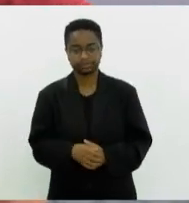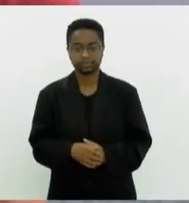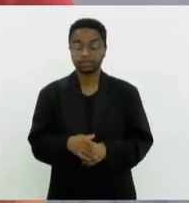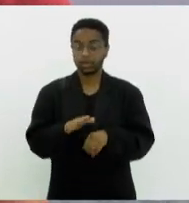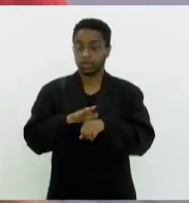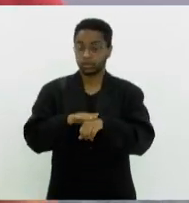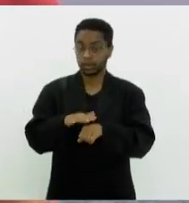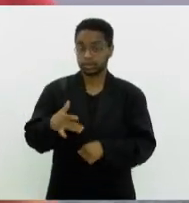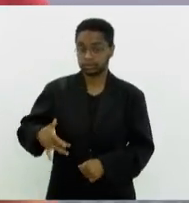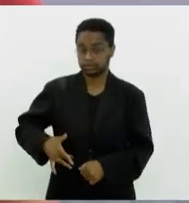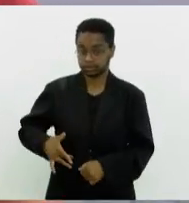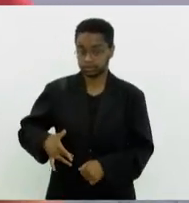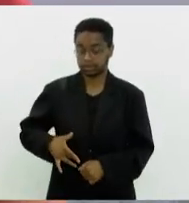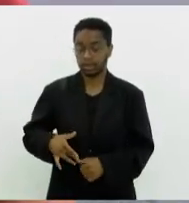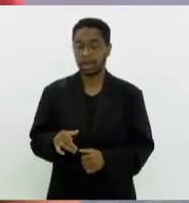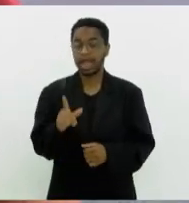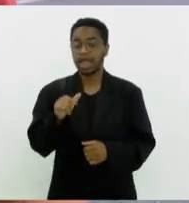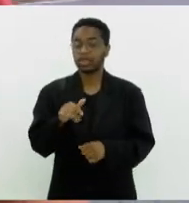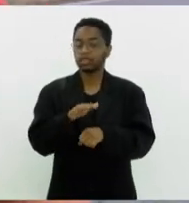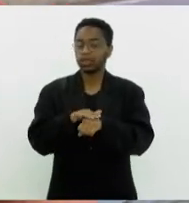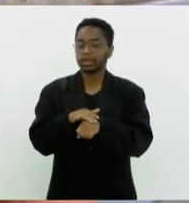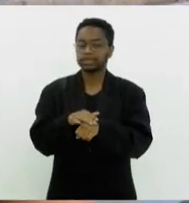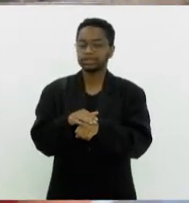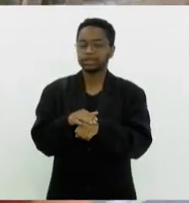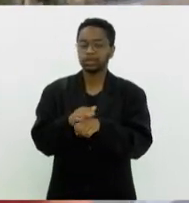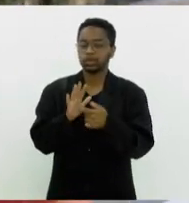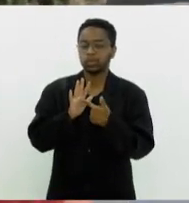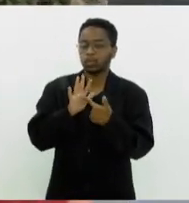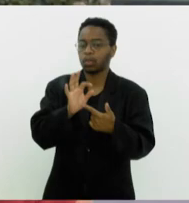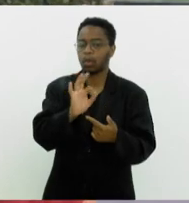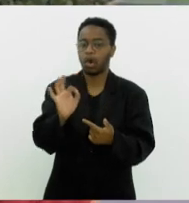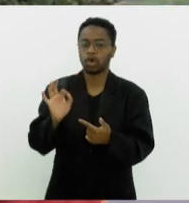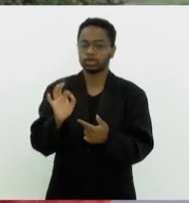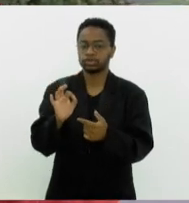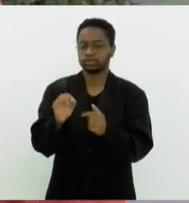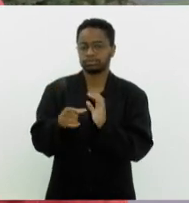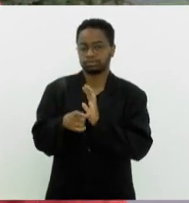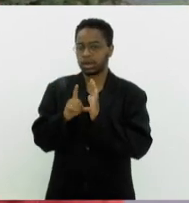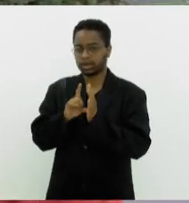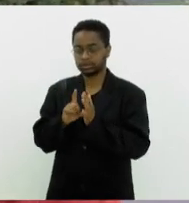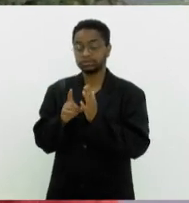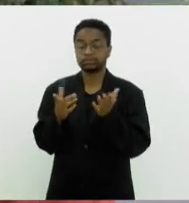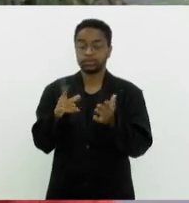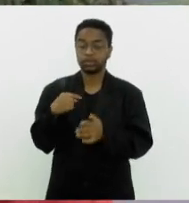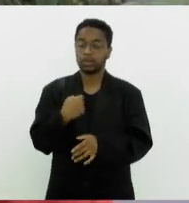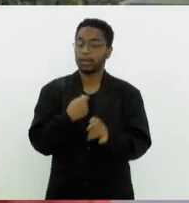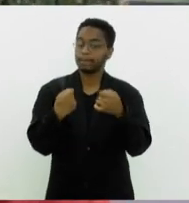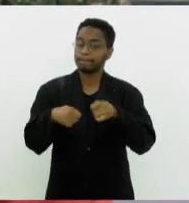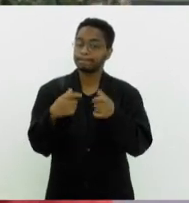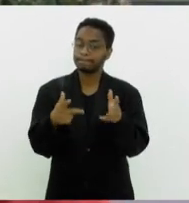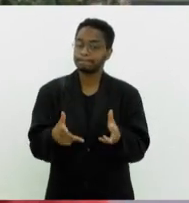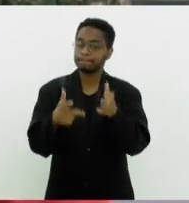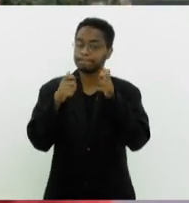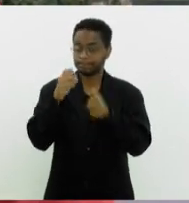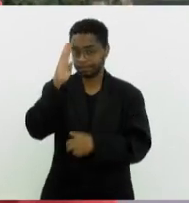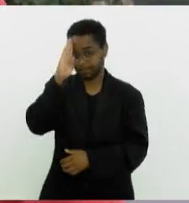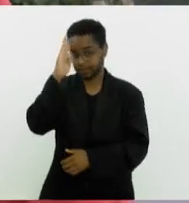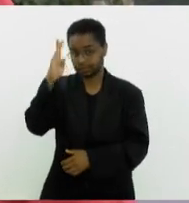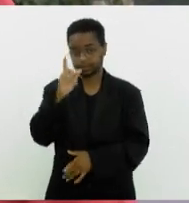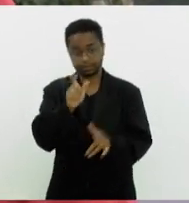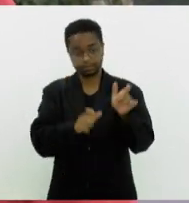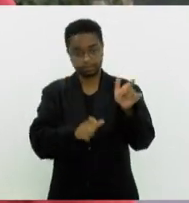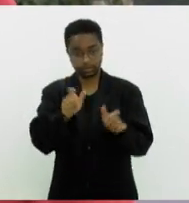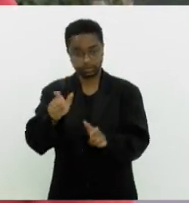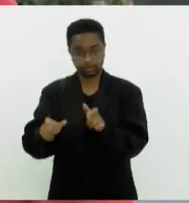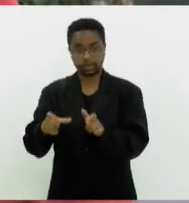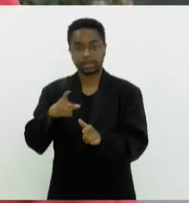doença renal crônica, ela é uma doença silenciosa, né? A gente tem que olhar principalmente para as pessoas que